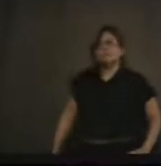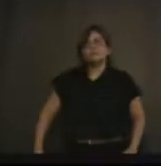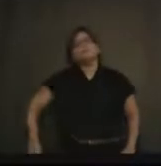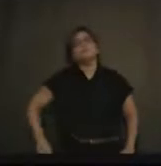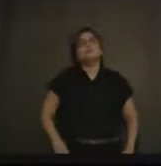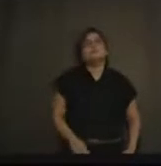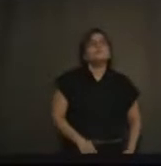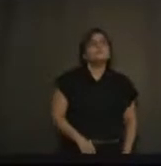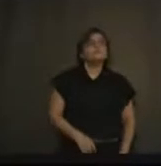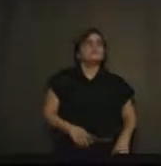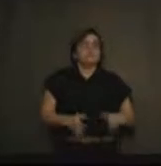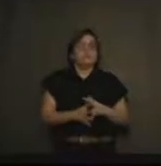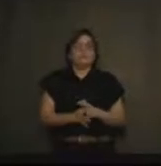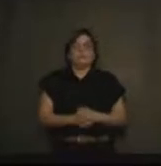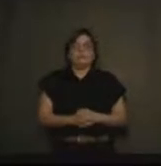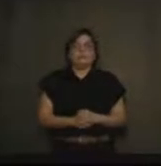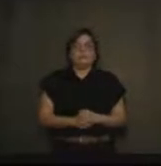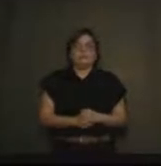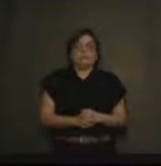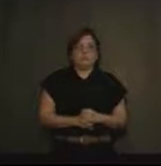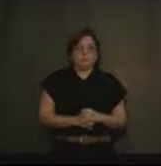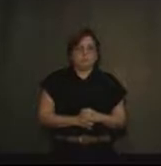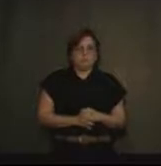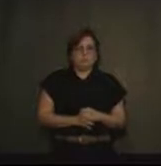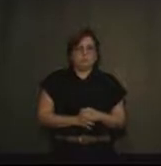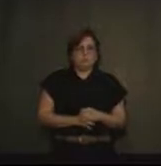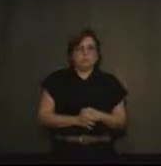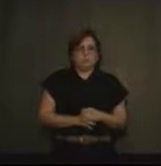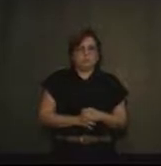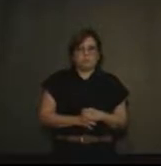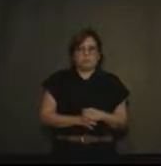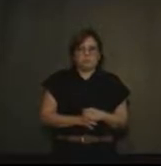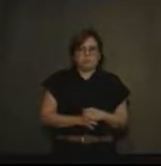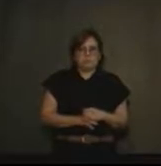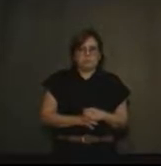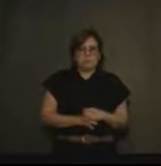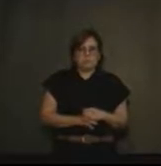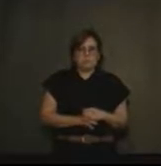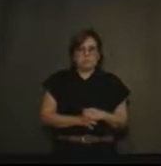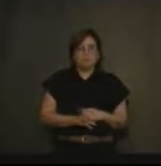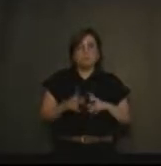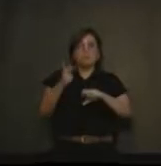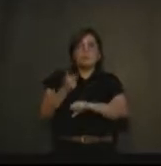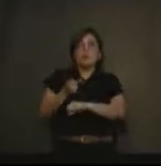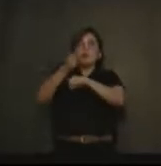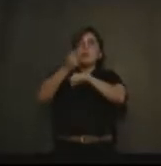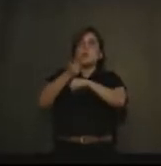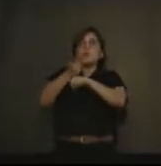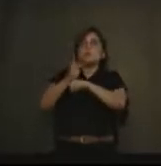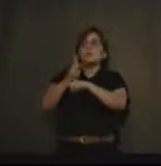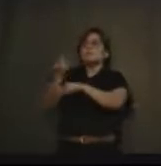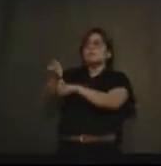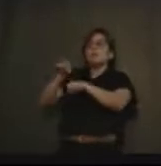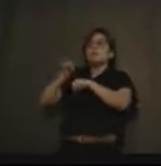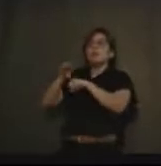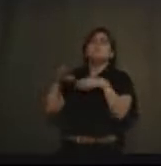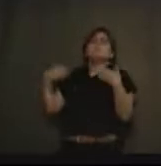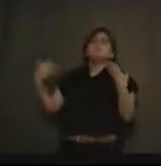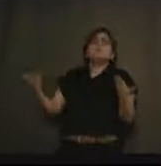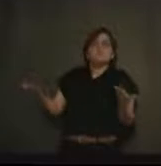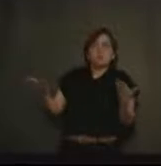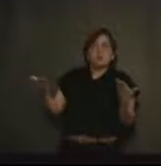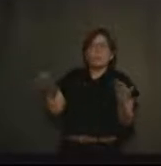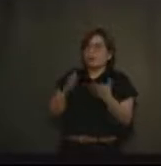do aniversário do rei. Um prêmio científico. O prêmio foi definido, consistiria